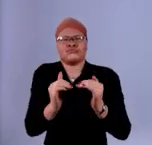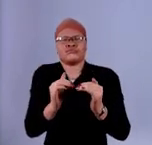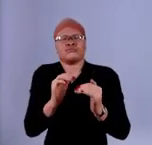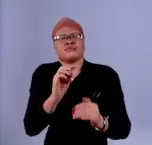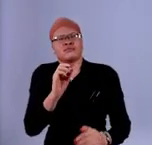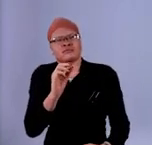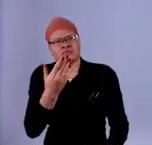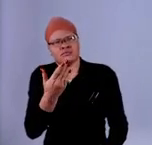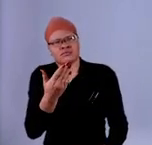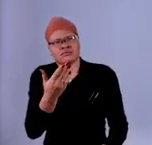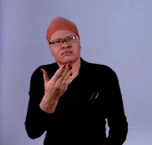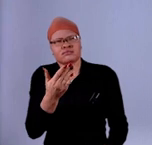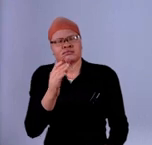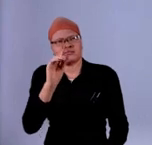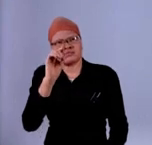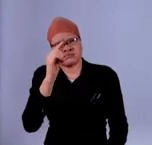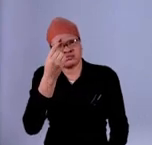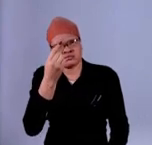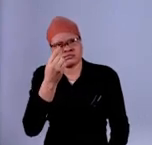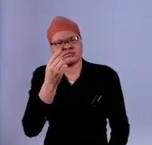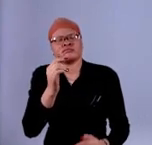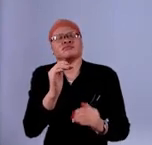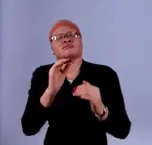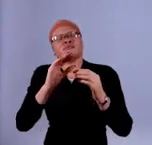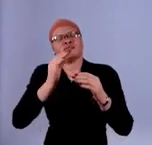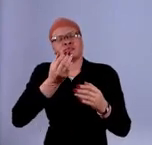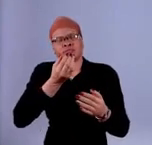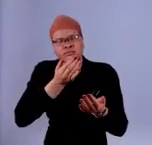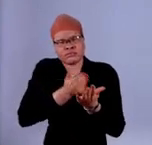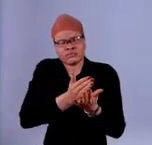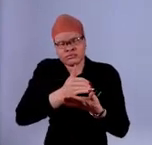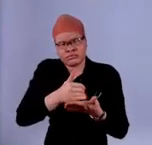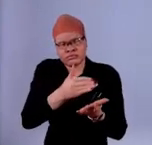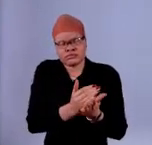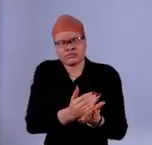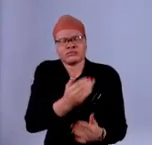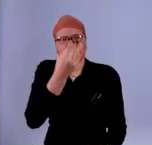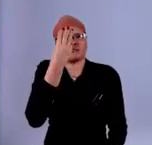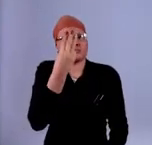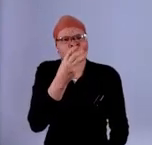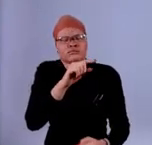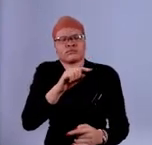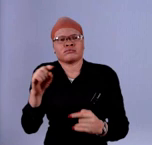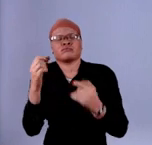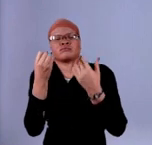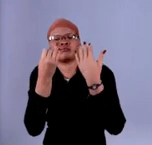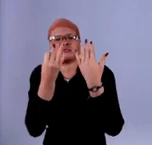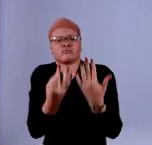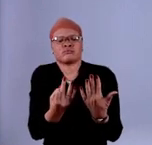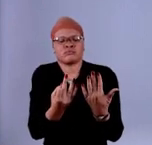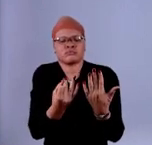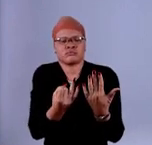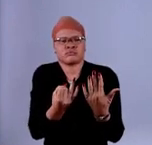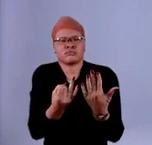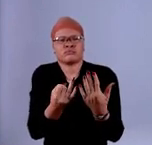então bolo da savati é este de cima que corresponde a 3 sobre 7 e o